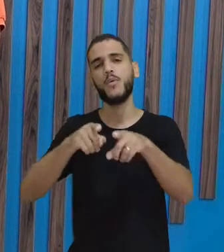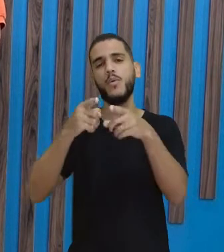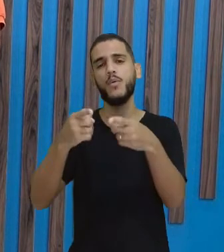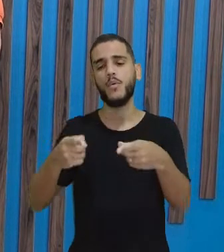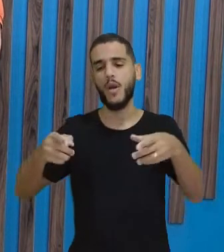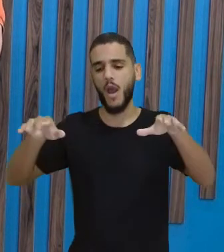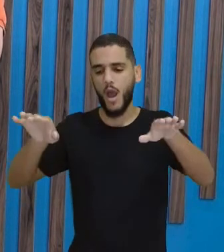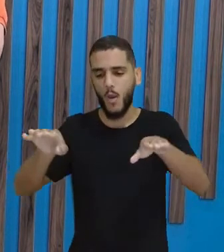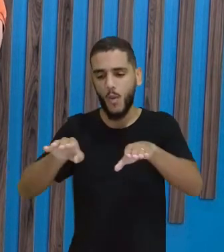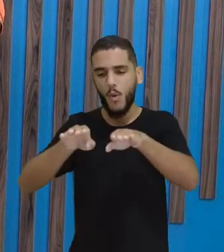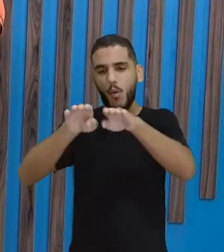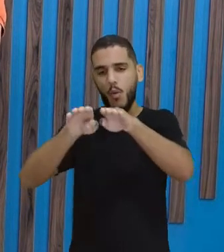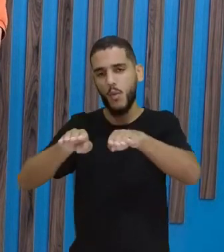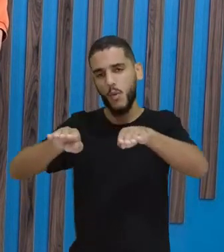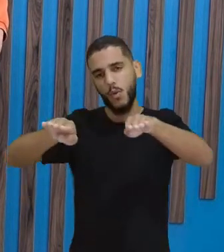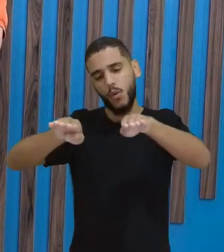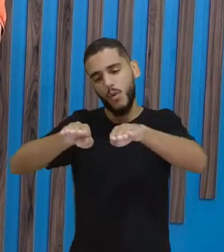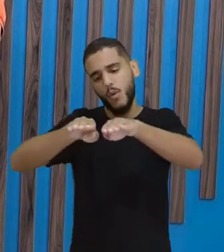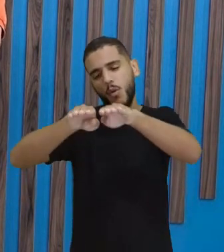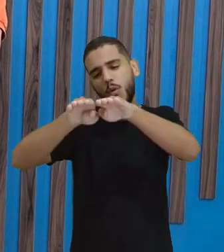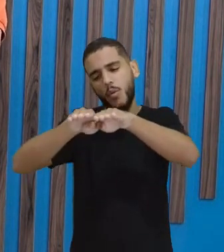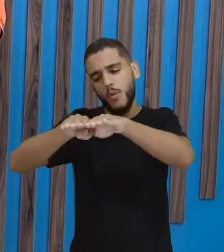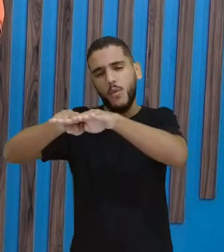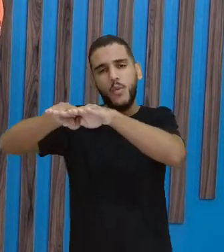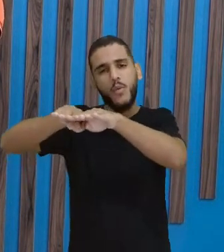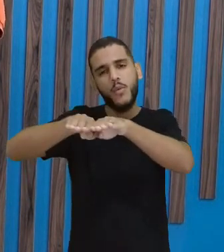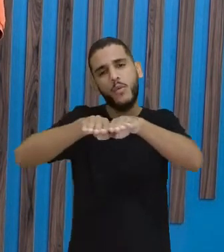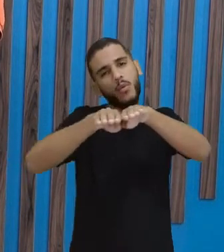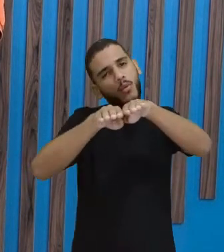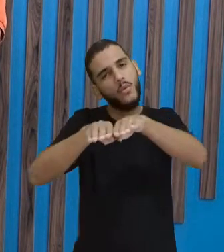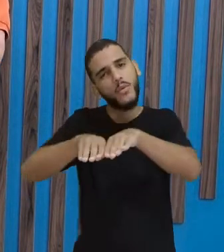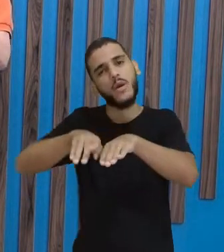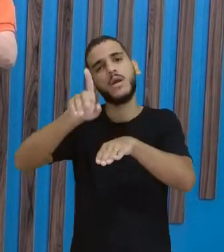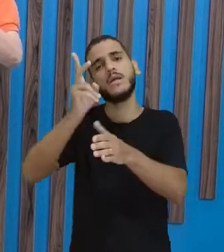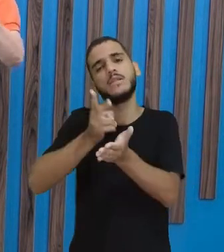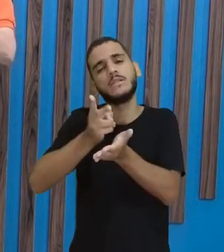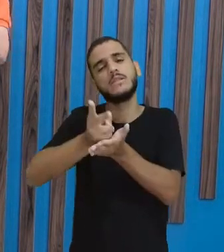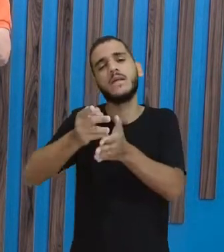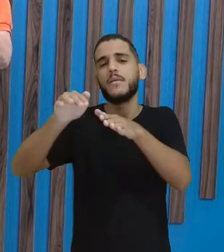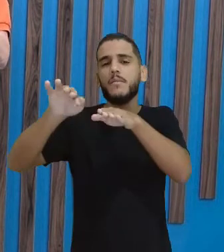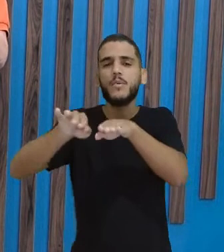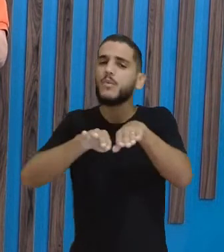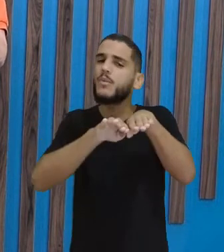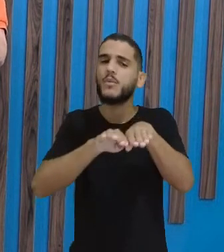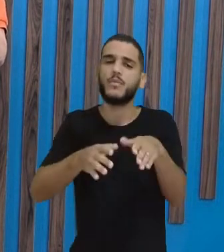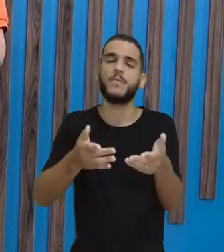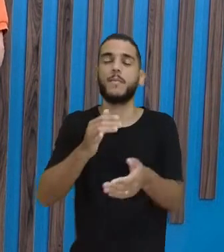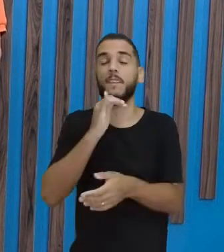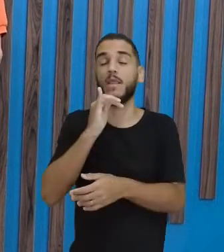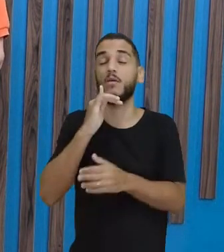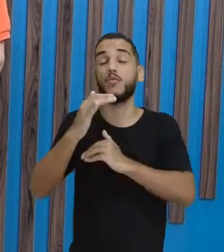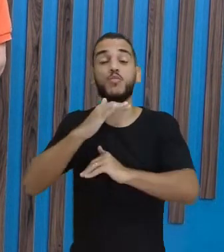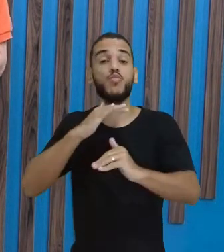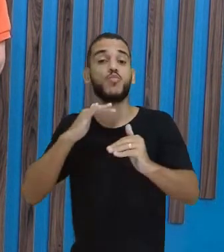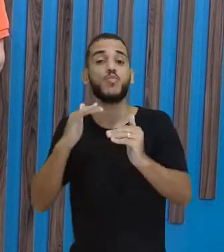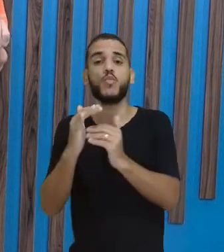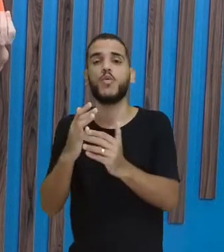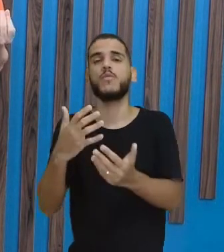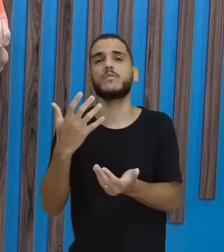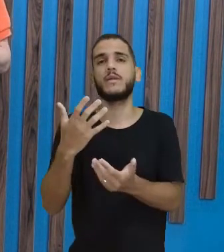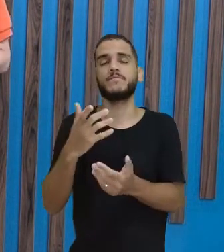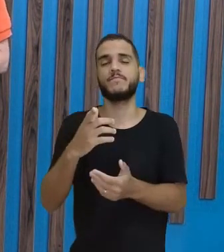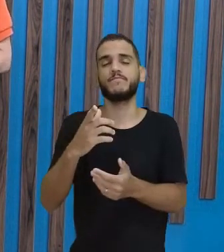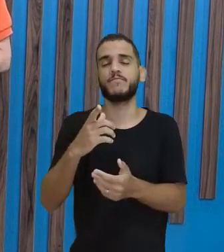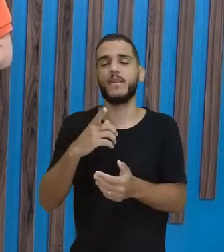criada, todas aquelas notinhas que a gente vê numa partitura musical ou numa cifra, né, quando a